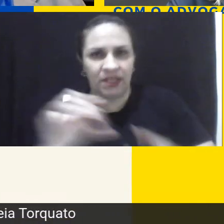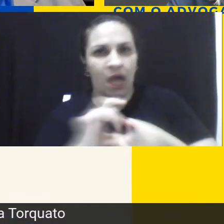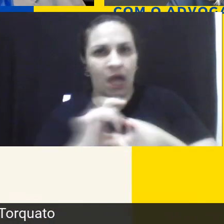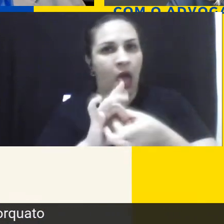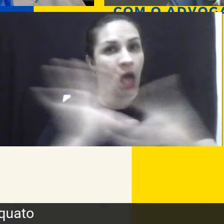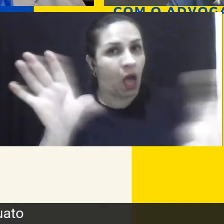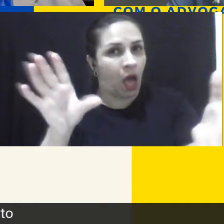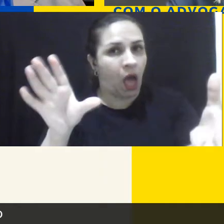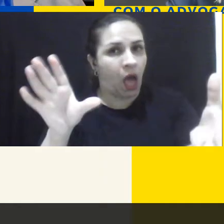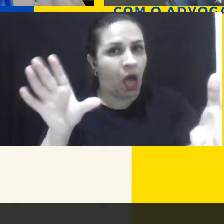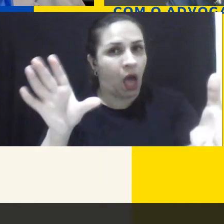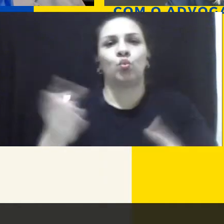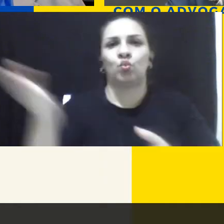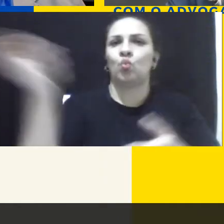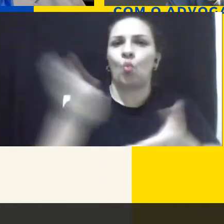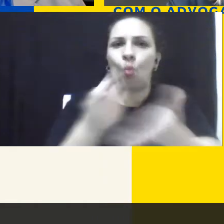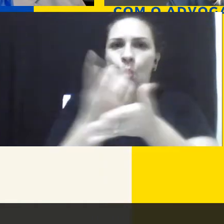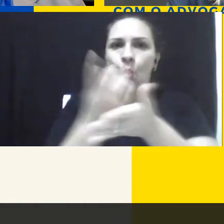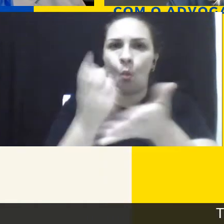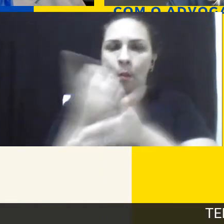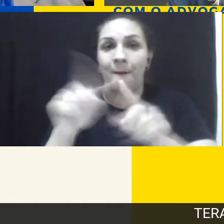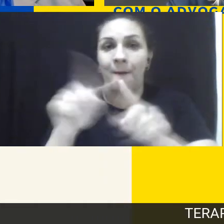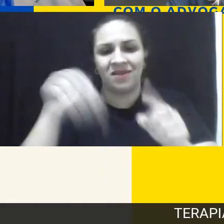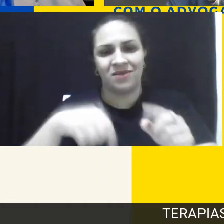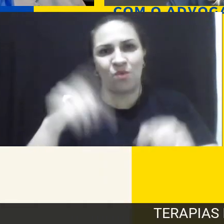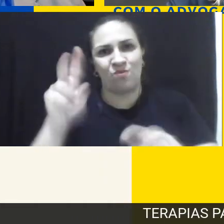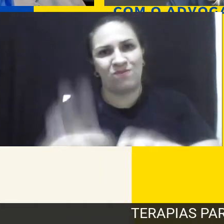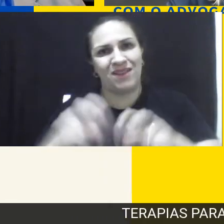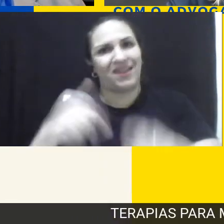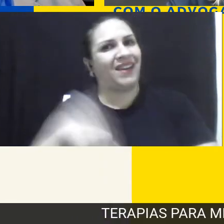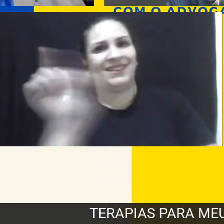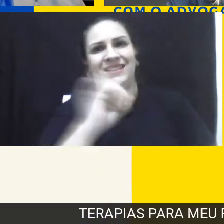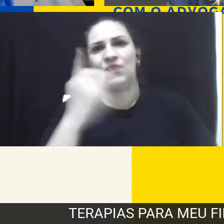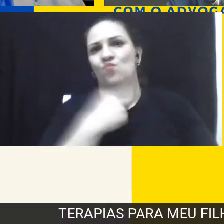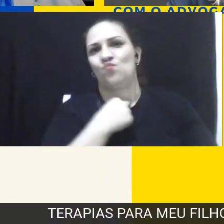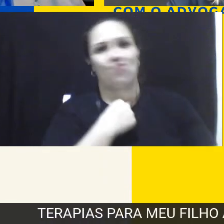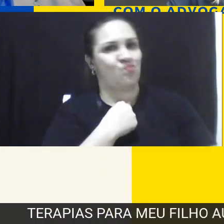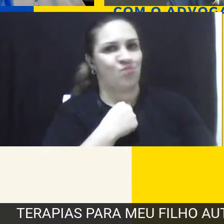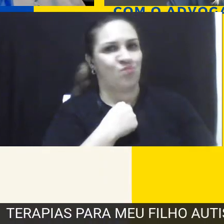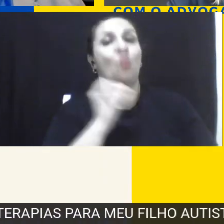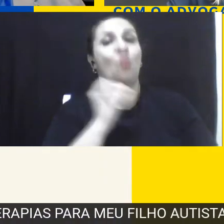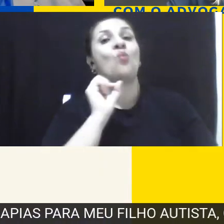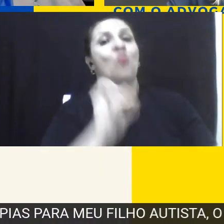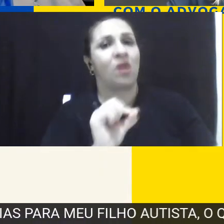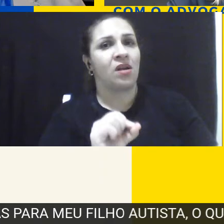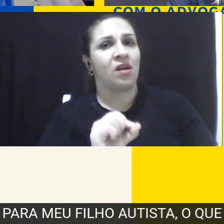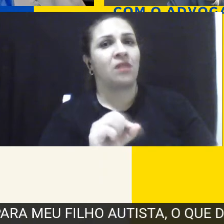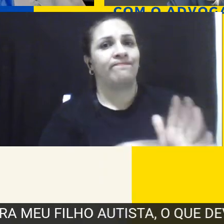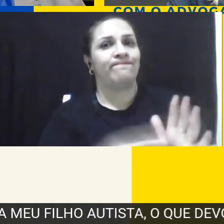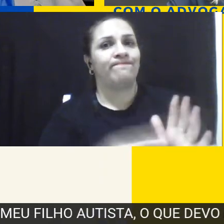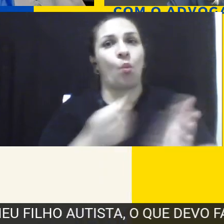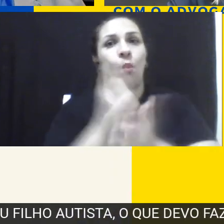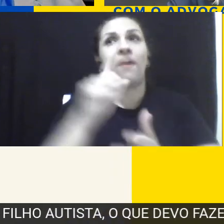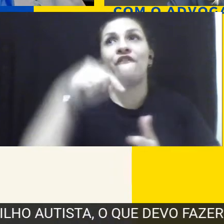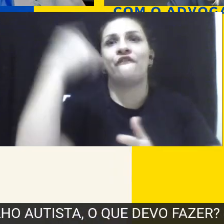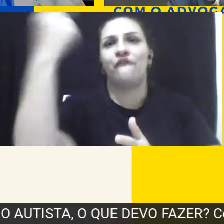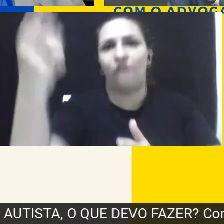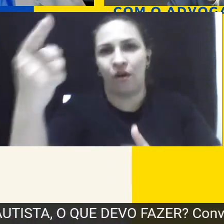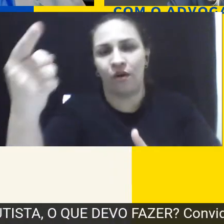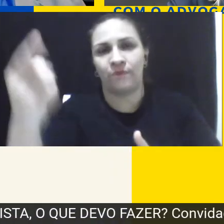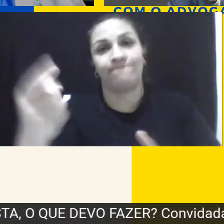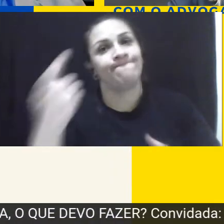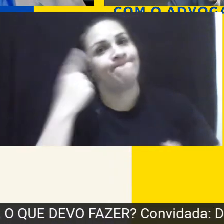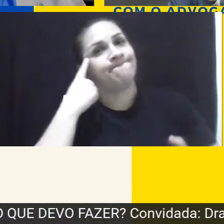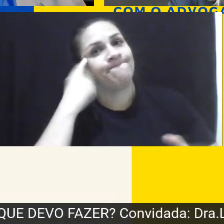a utilização no Brasil, mas não o plantio, isso quer dizer o quê? Tem que trazer de fora, né? Então, eles